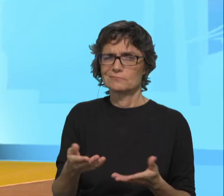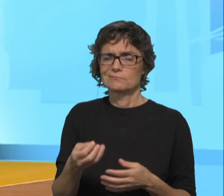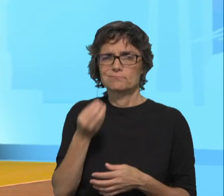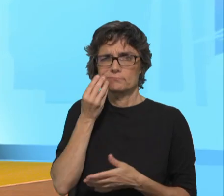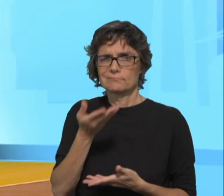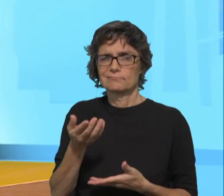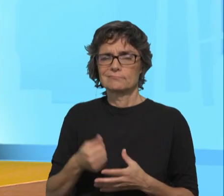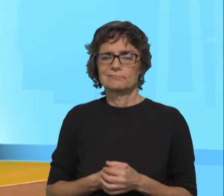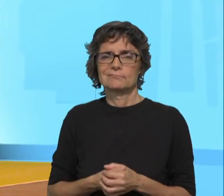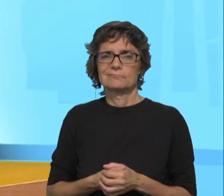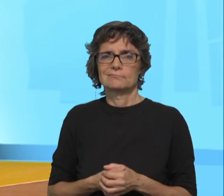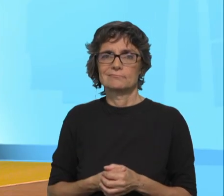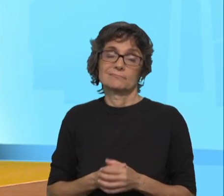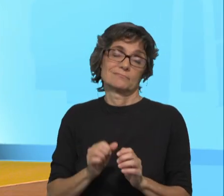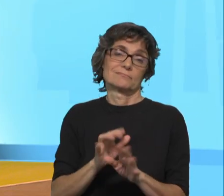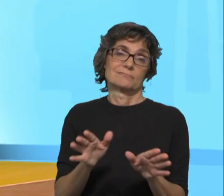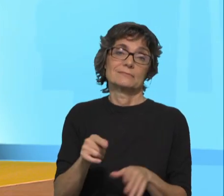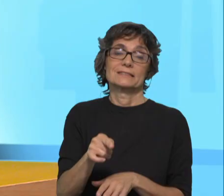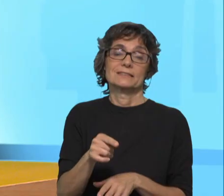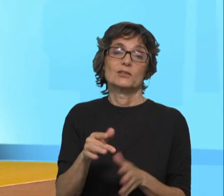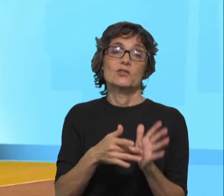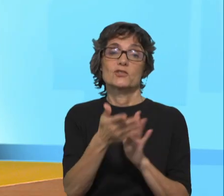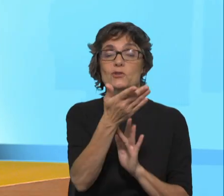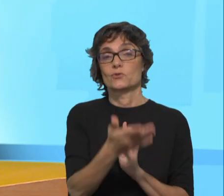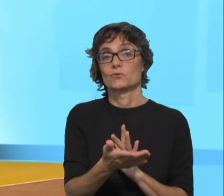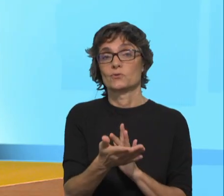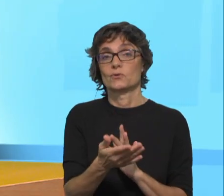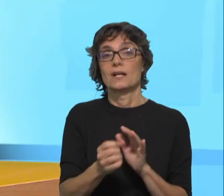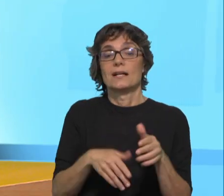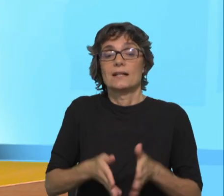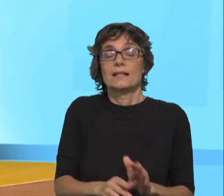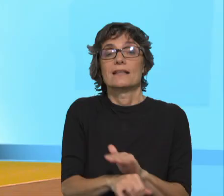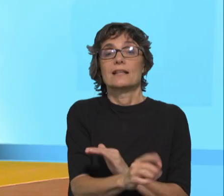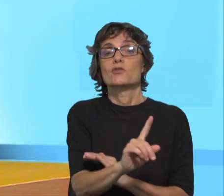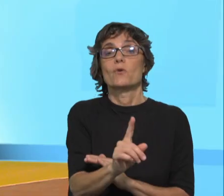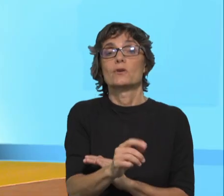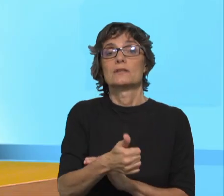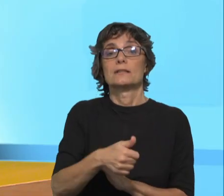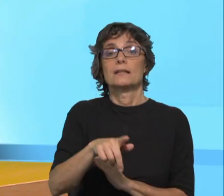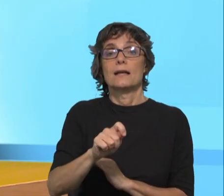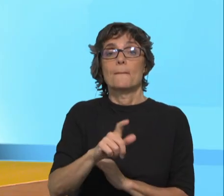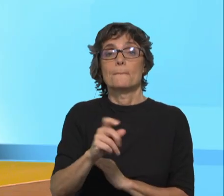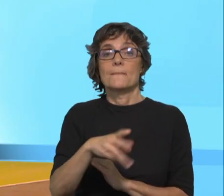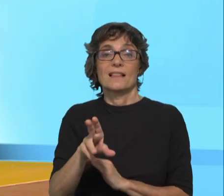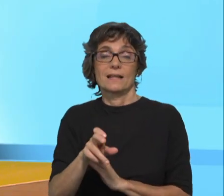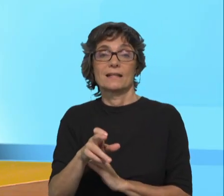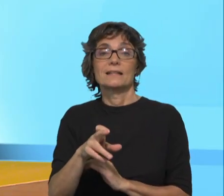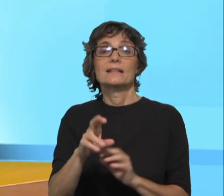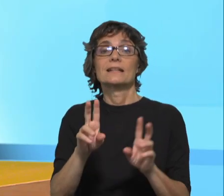pertença. Não é por acaso que Jesus nasce em Belém, Betlehem, que quer dizer casa de